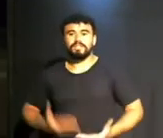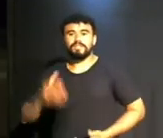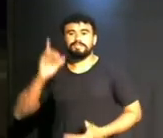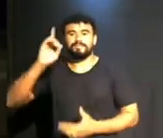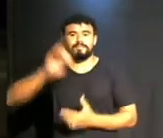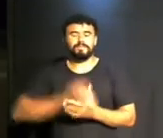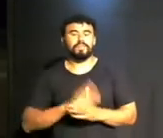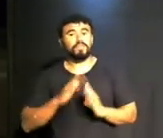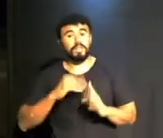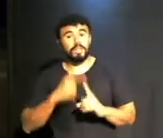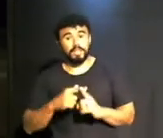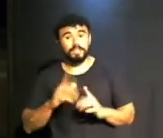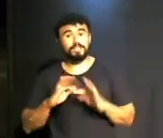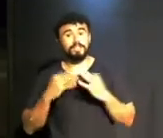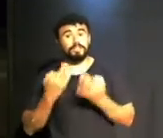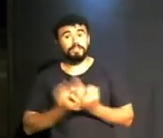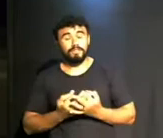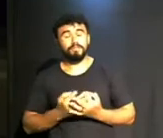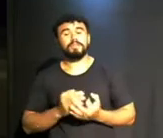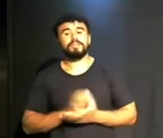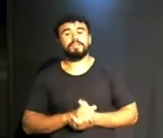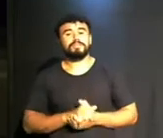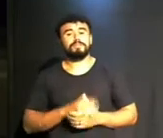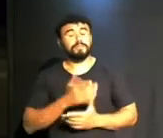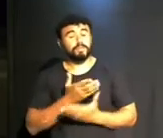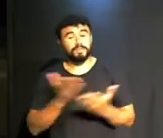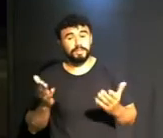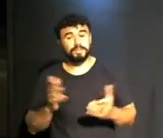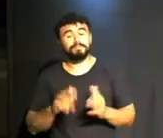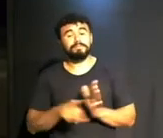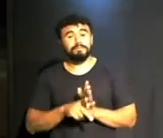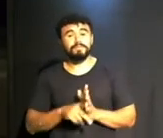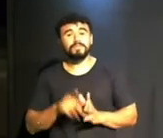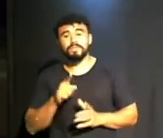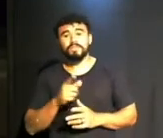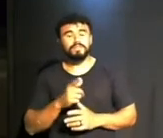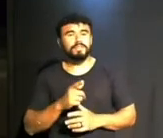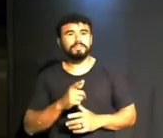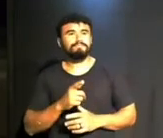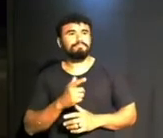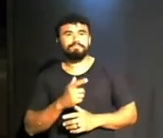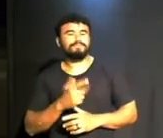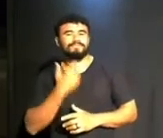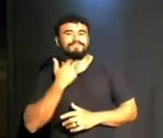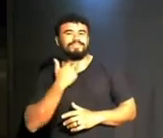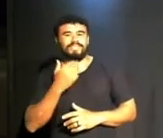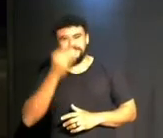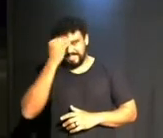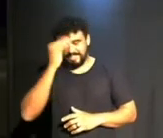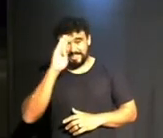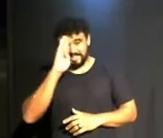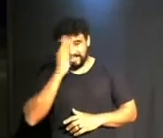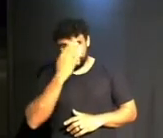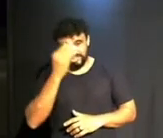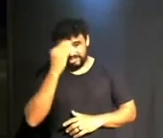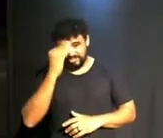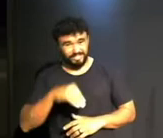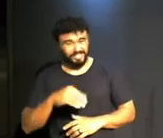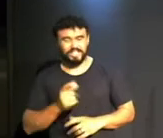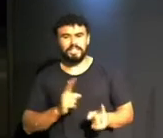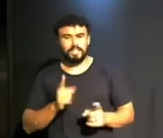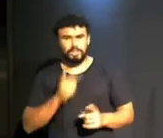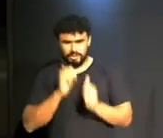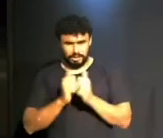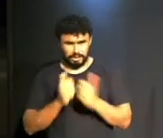quando a igreja se torna uma família para você pertencer você nunca mais desisti dela sair da igreja não